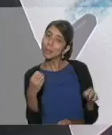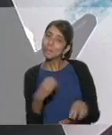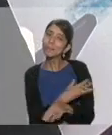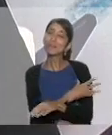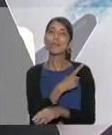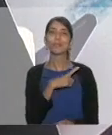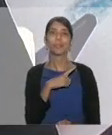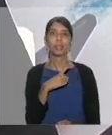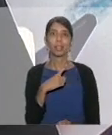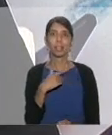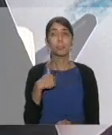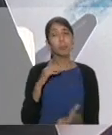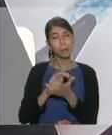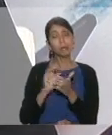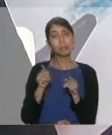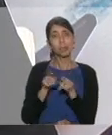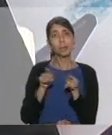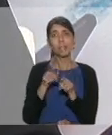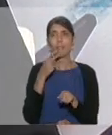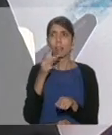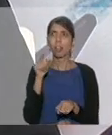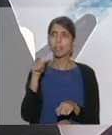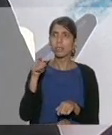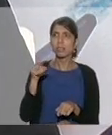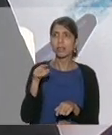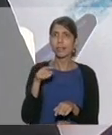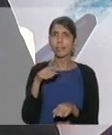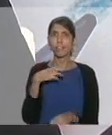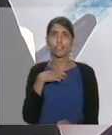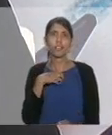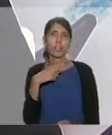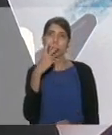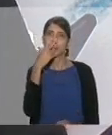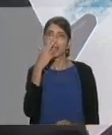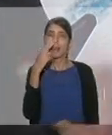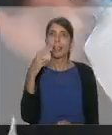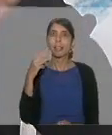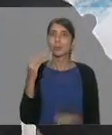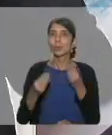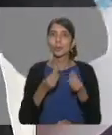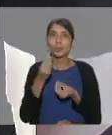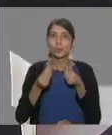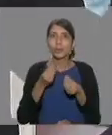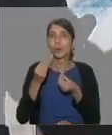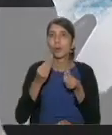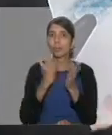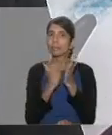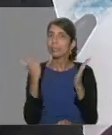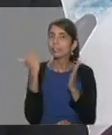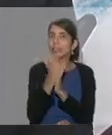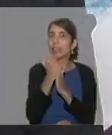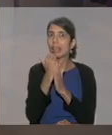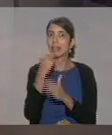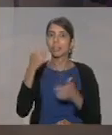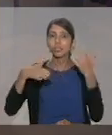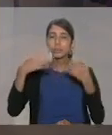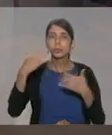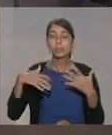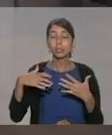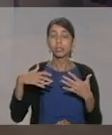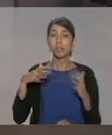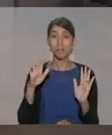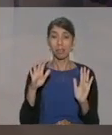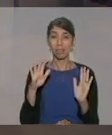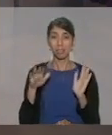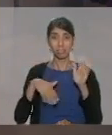emoção. Mas o dia que tirarem isso de você, o meu marido também fala isso. Você tem essa mania de overreacting, dizer que eu exagero e tudo. Eu